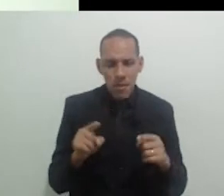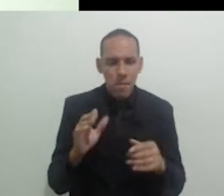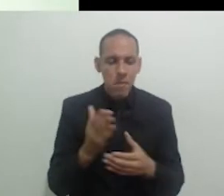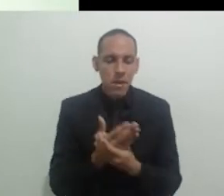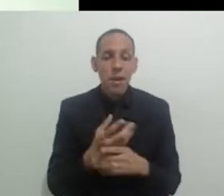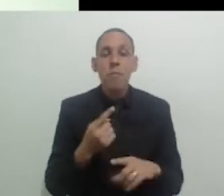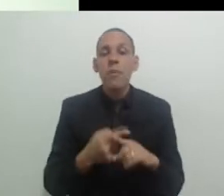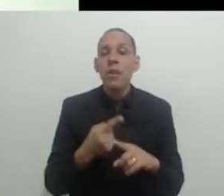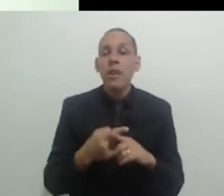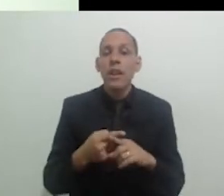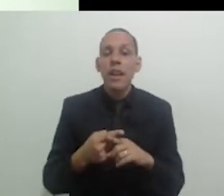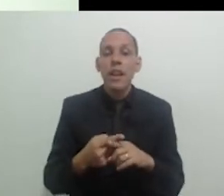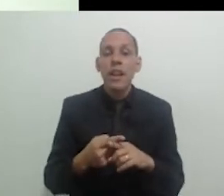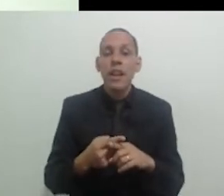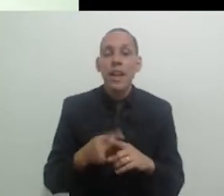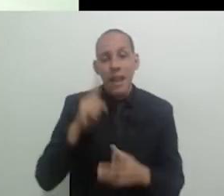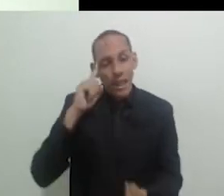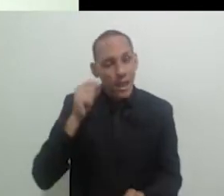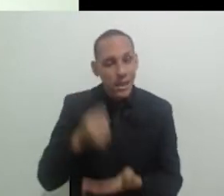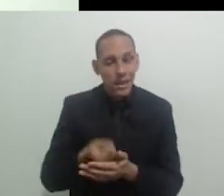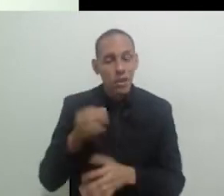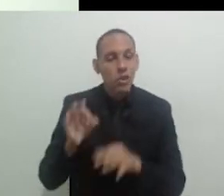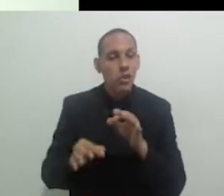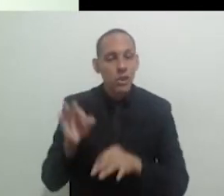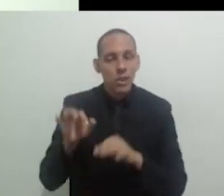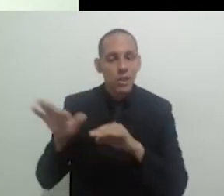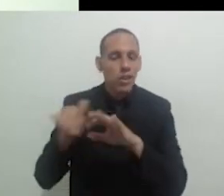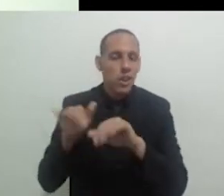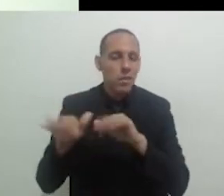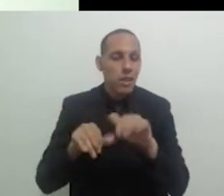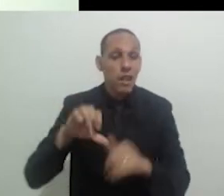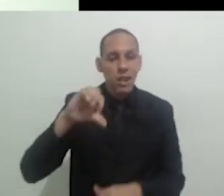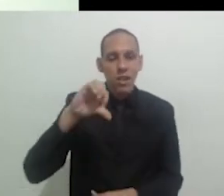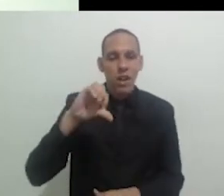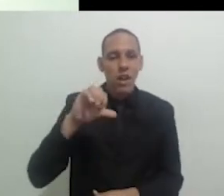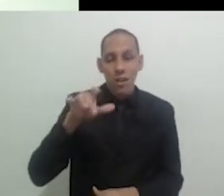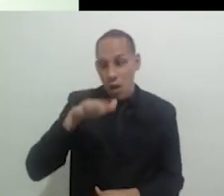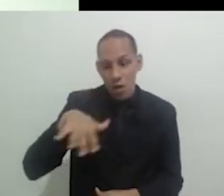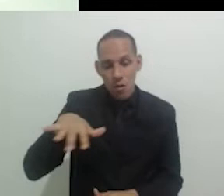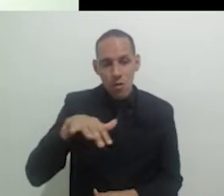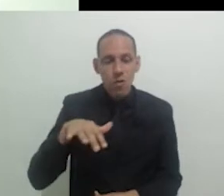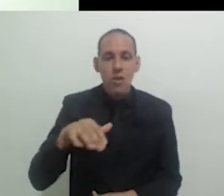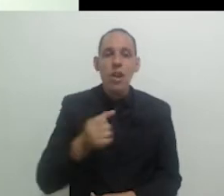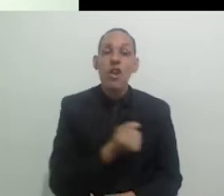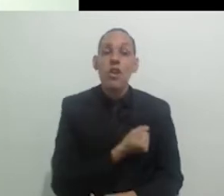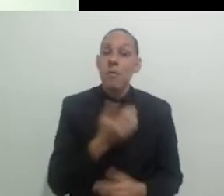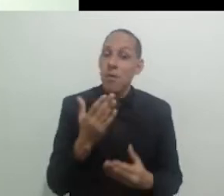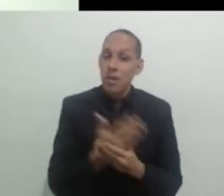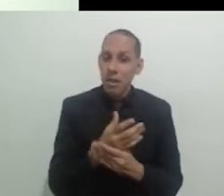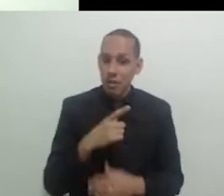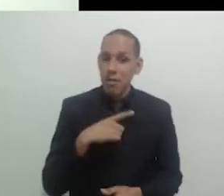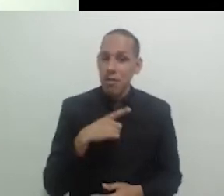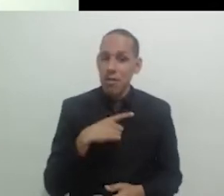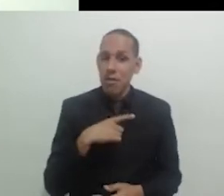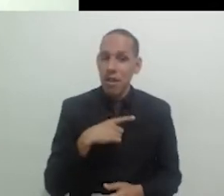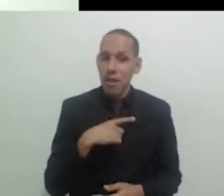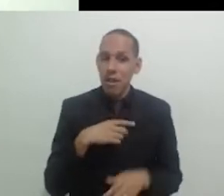ele, inclusive, são 9 policiais e todos eles ele manda o número do processo, que eu transcrevi no meu